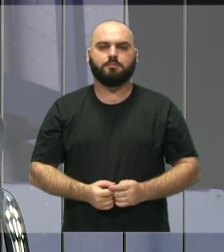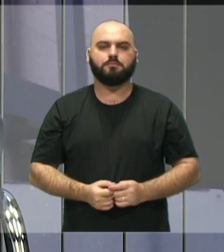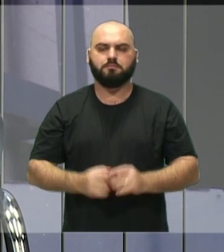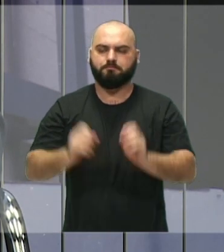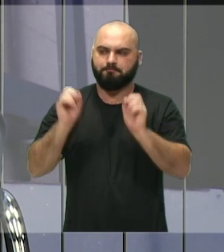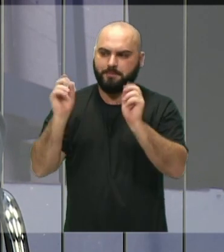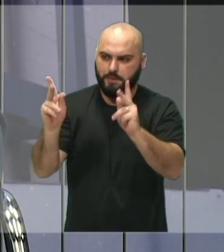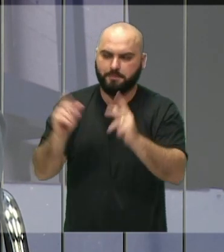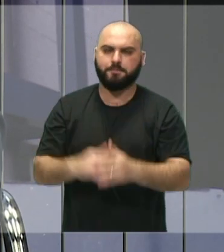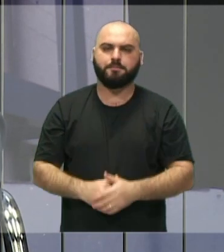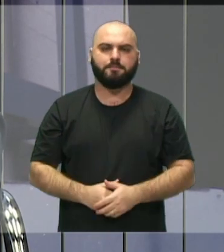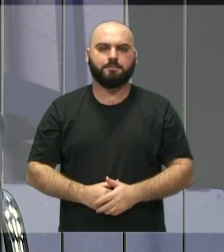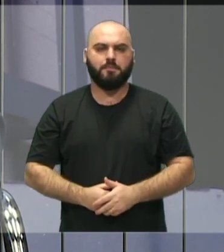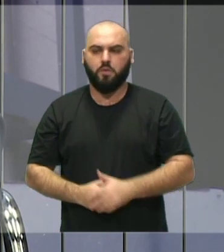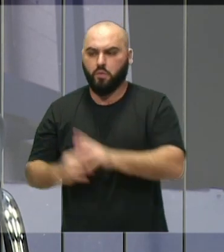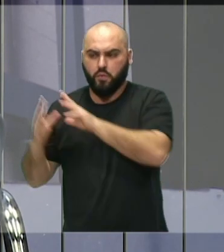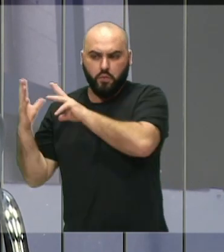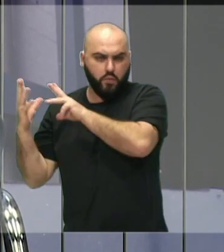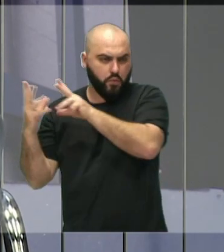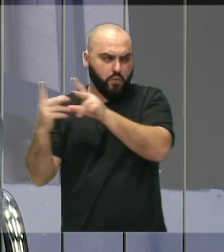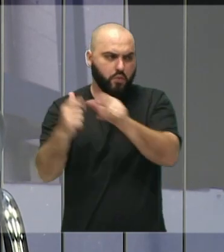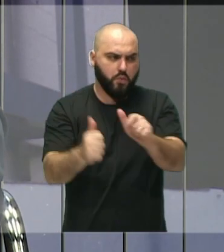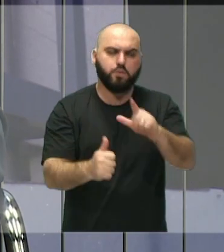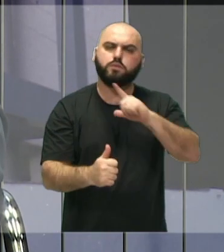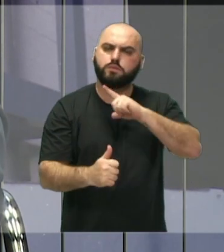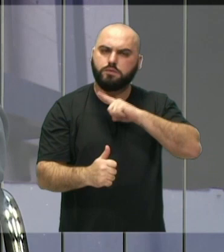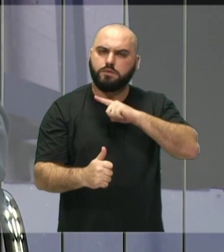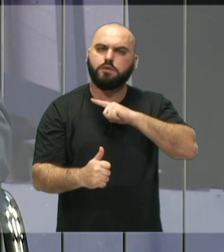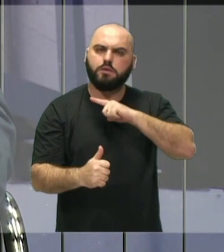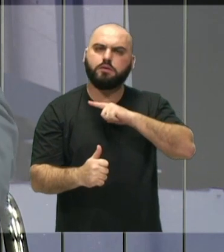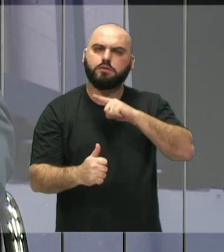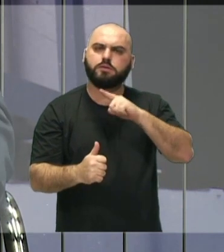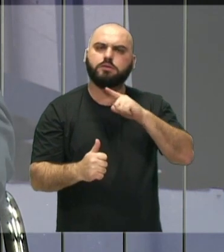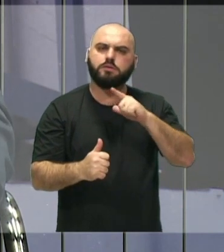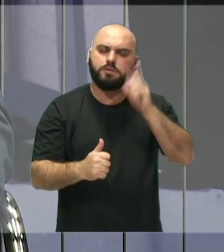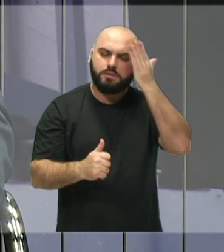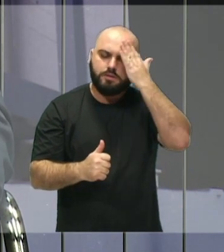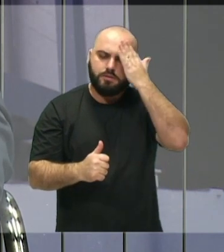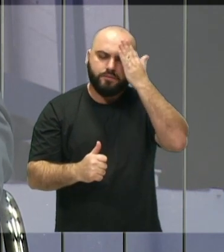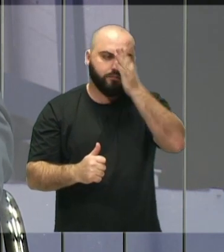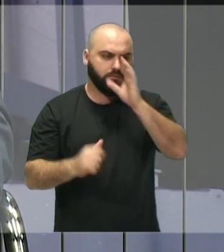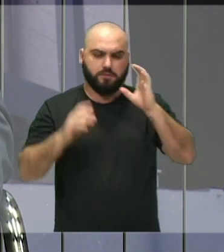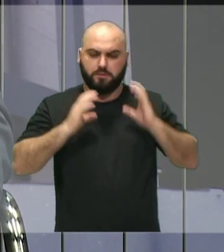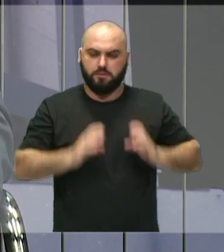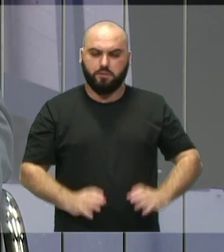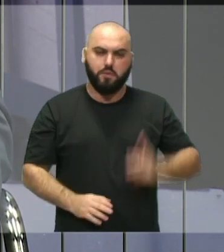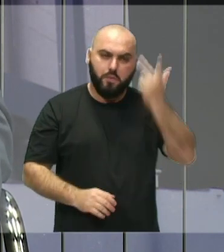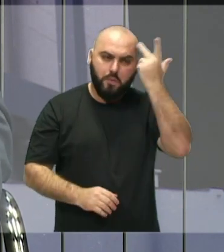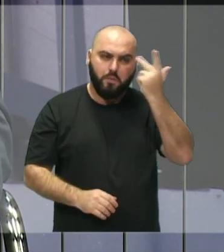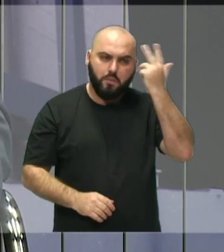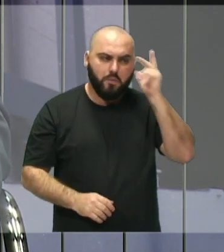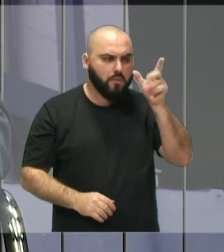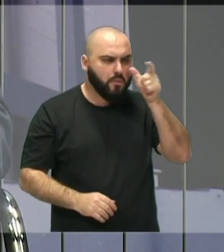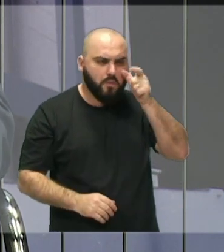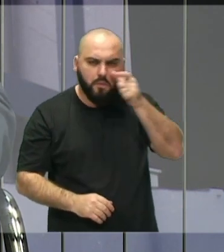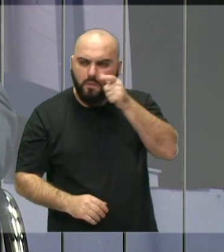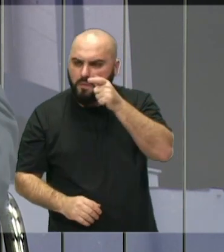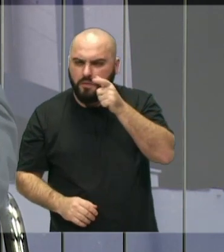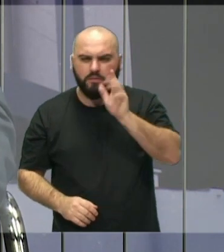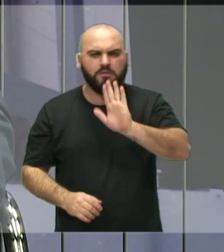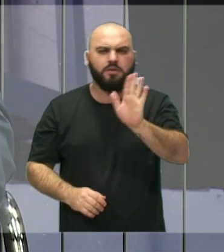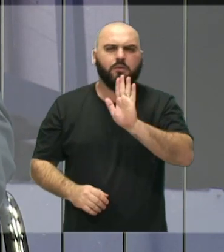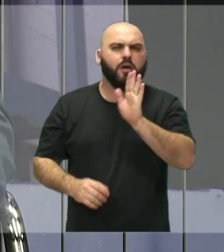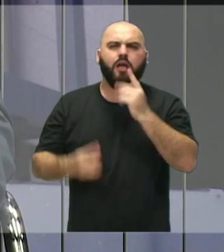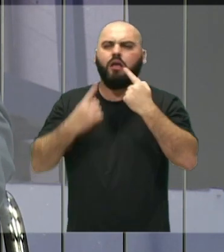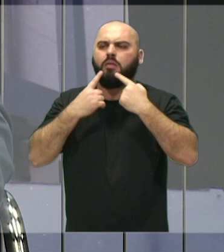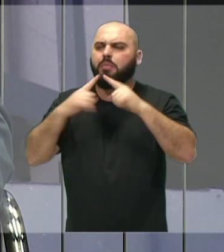que temos essa habilidade de observar todo cidadão. Eu não digo criticar, mas